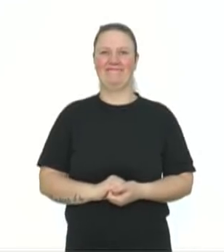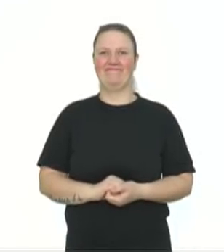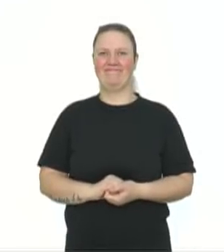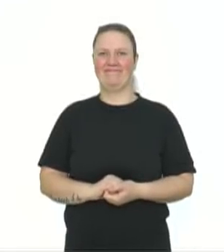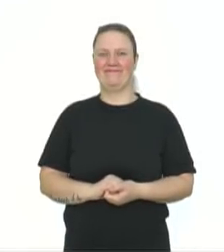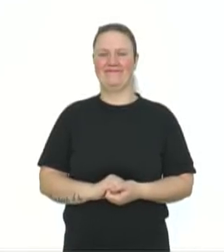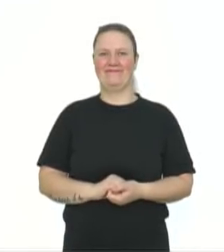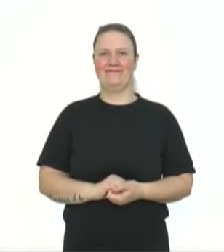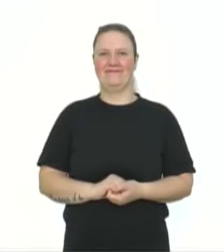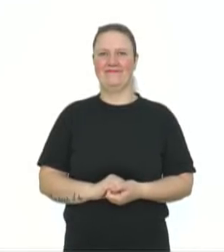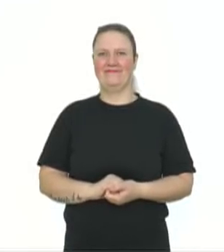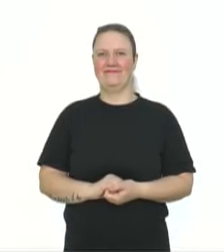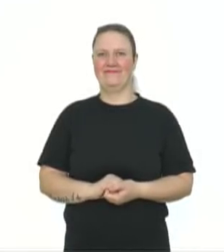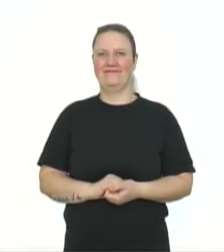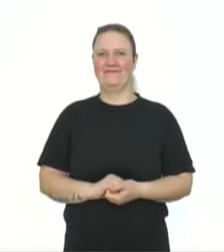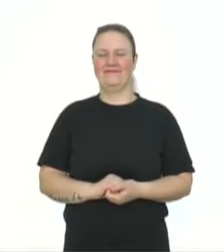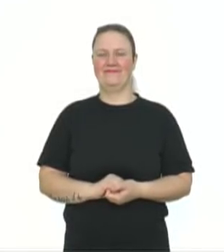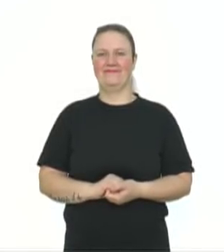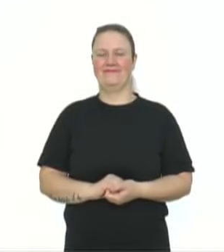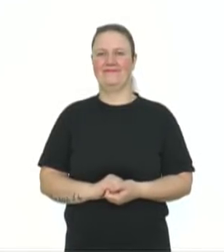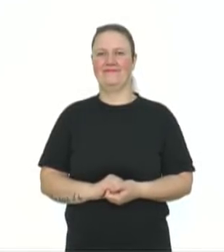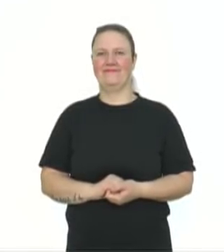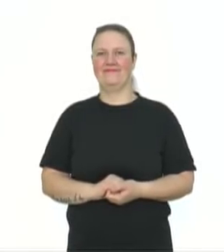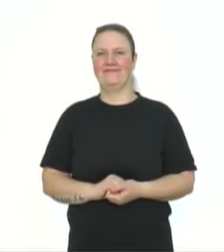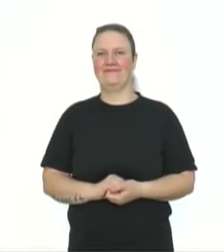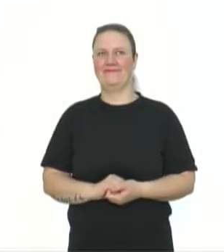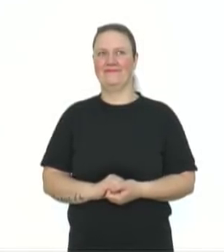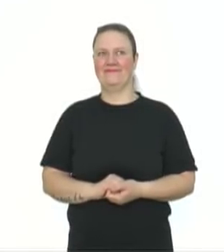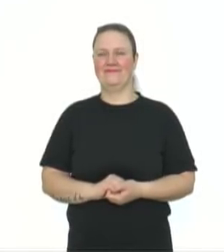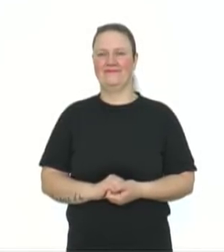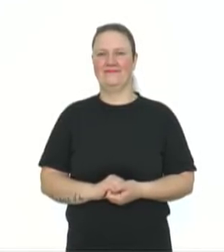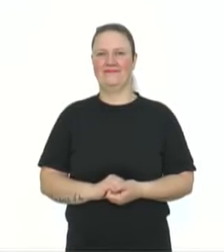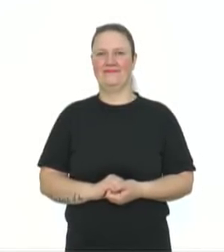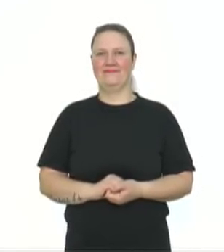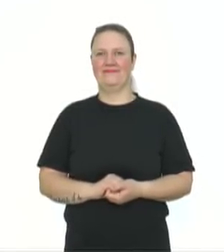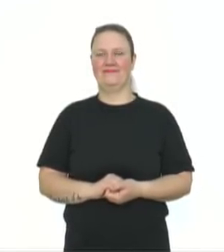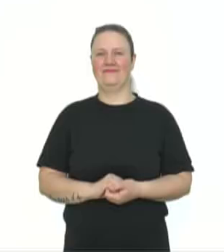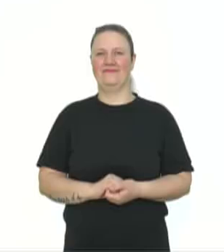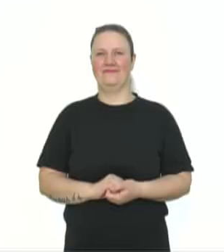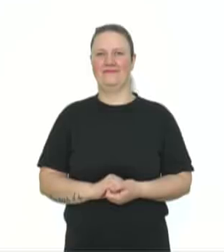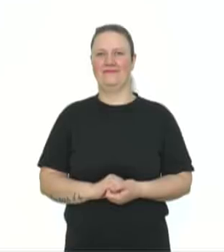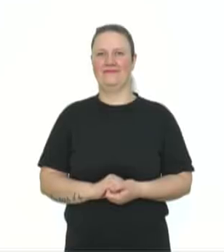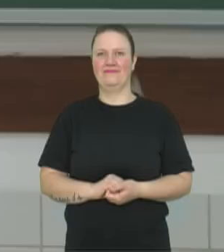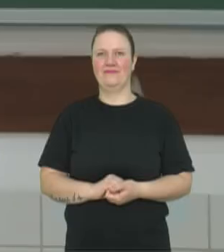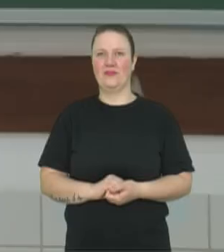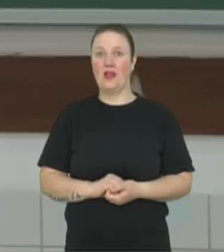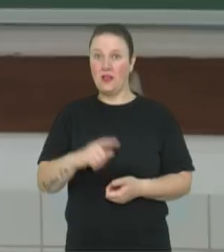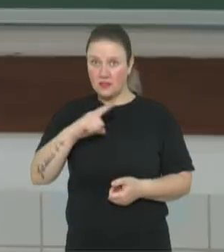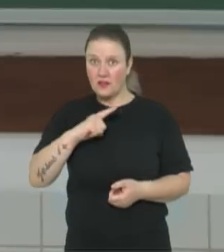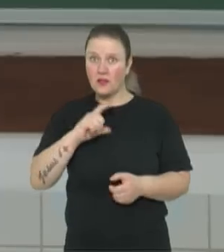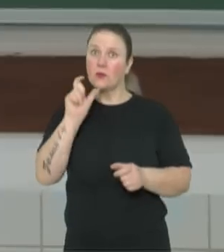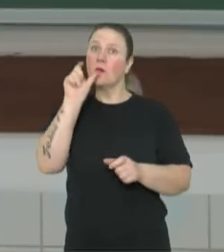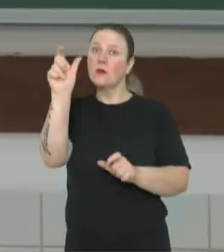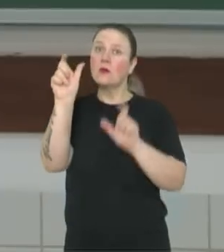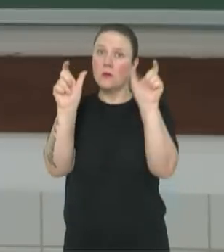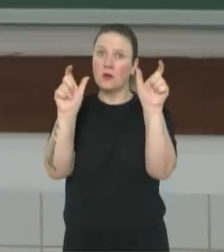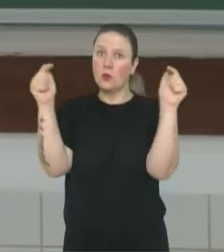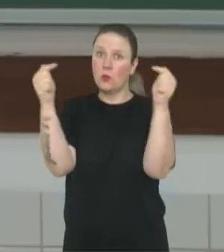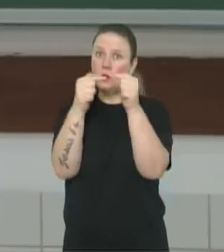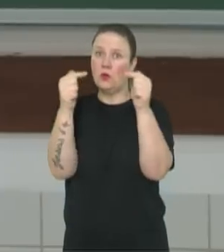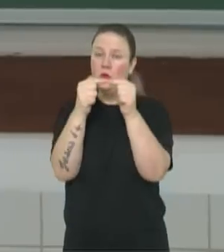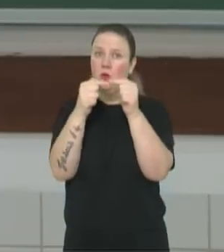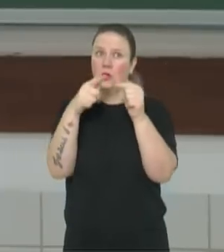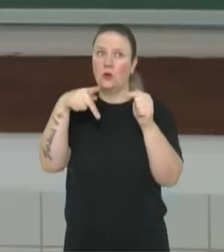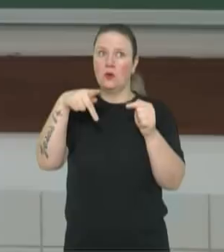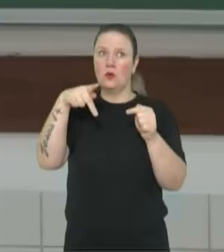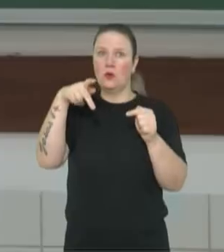black cat. The cat would meow, then moo like a cow. Temos rimas? Temos, né? O